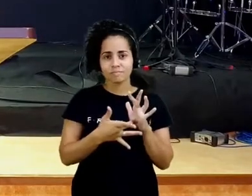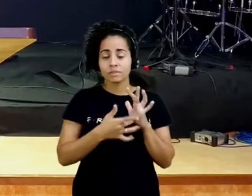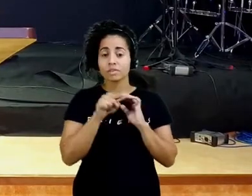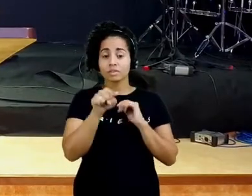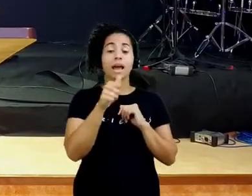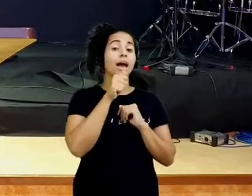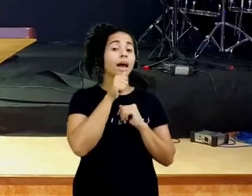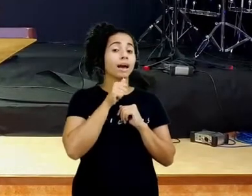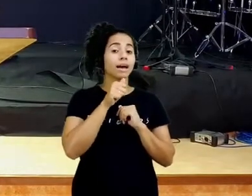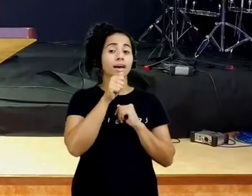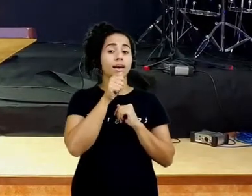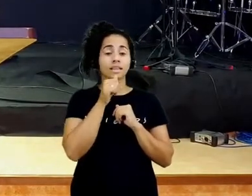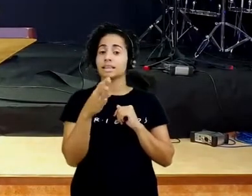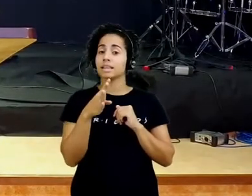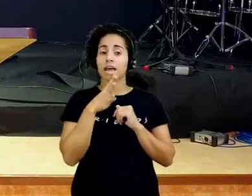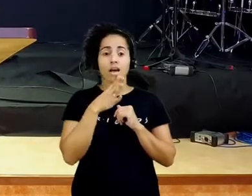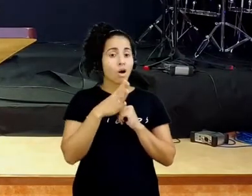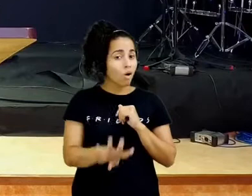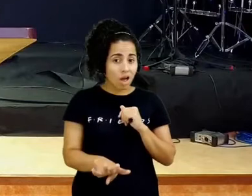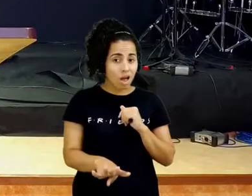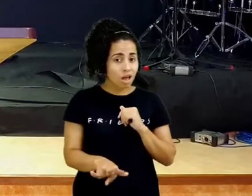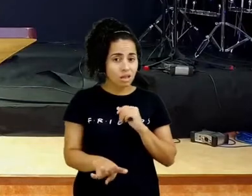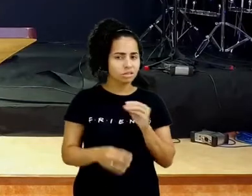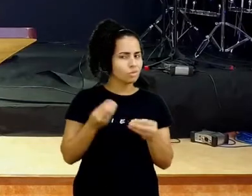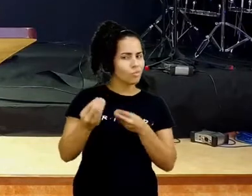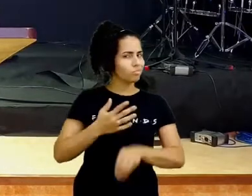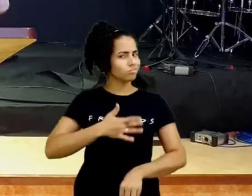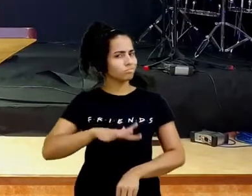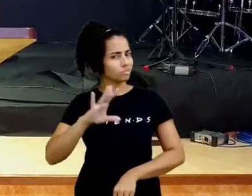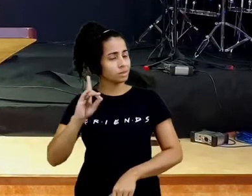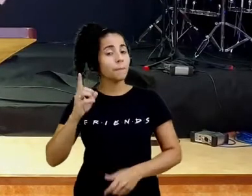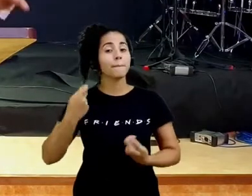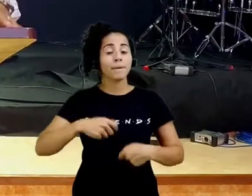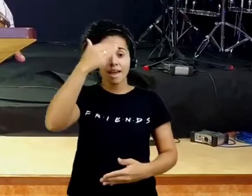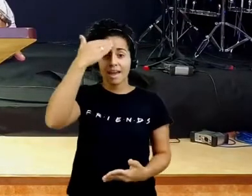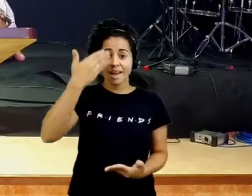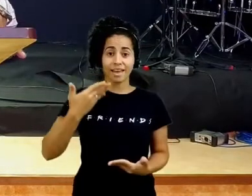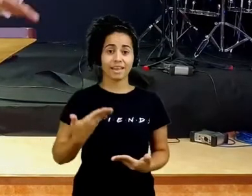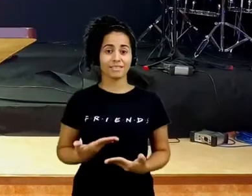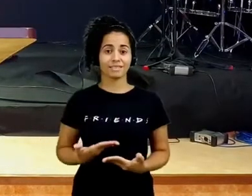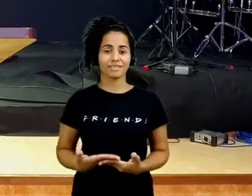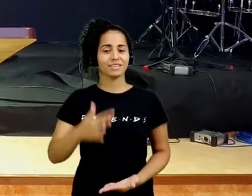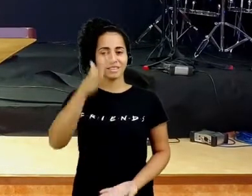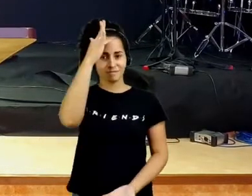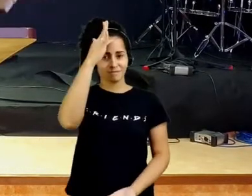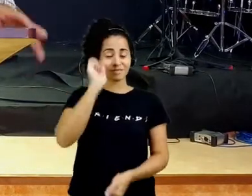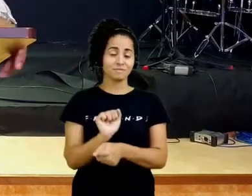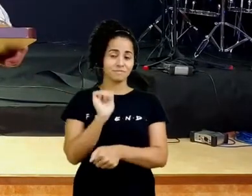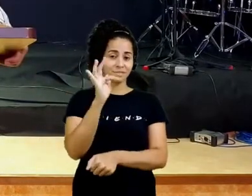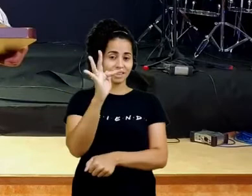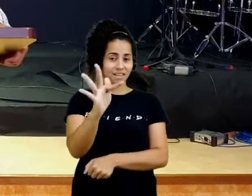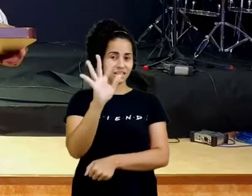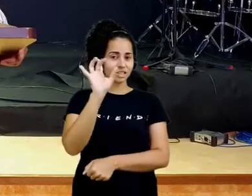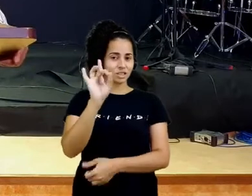você que ainda não conhece sobre as misericórdias de Deus, creia tão somente que a nossa esperança está